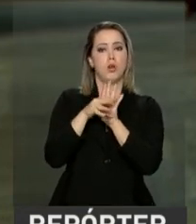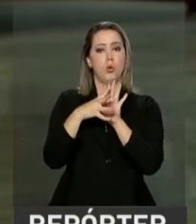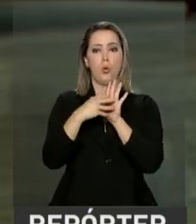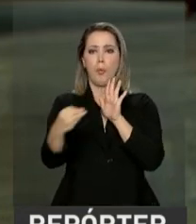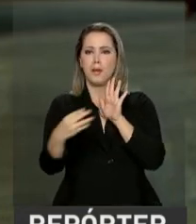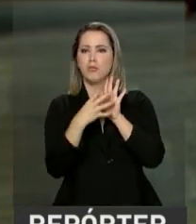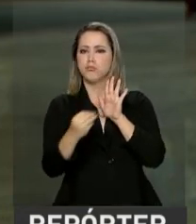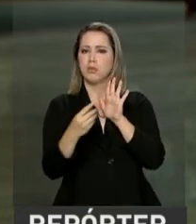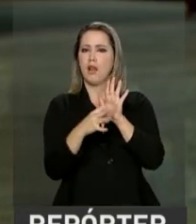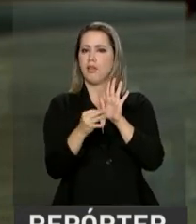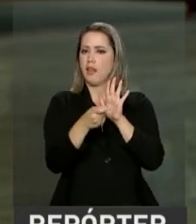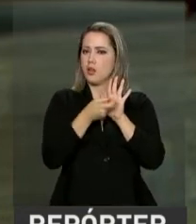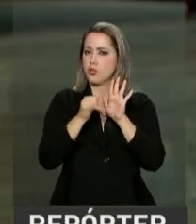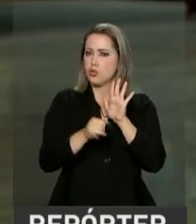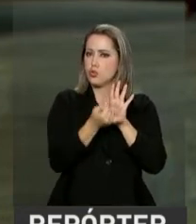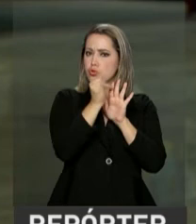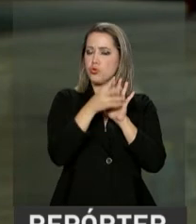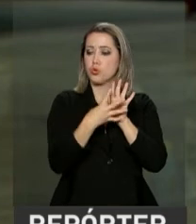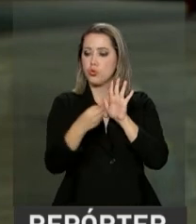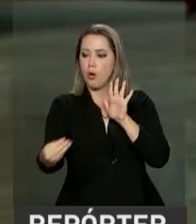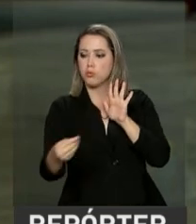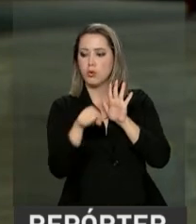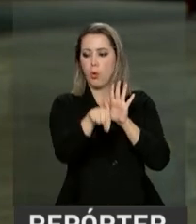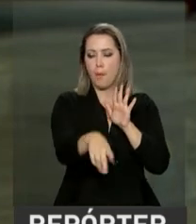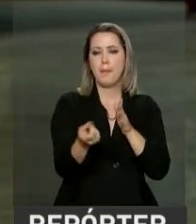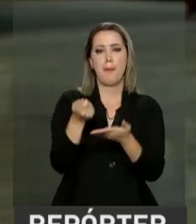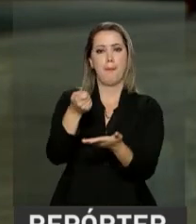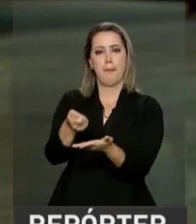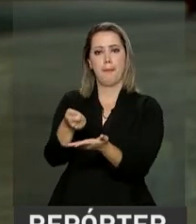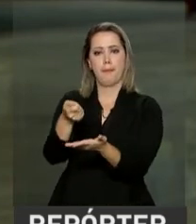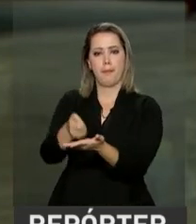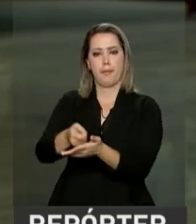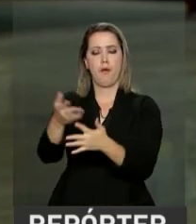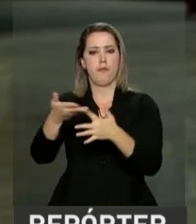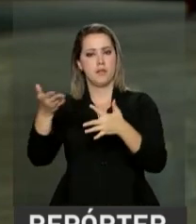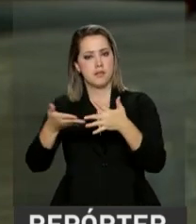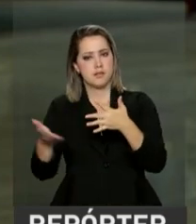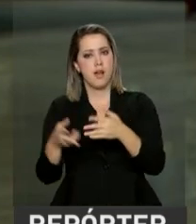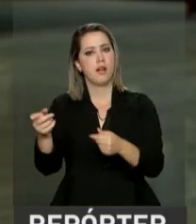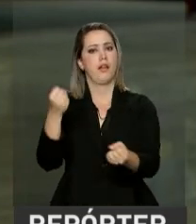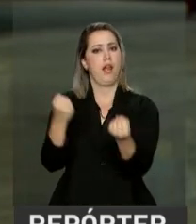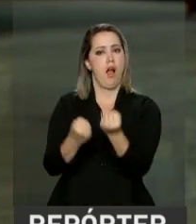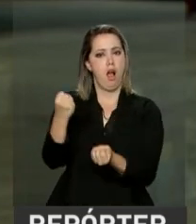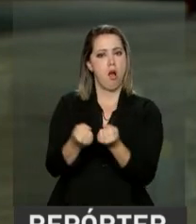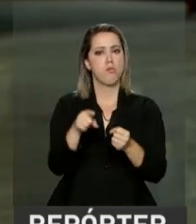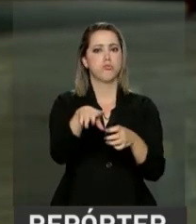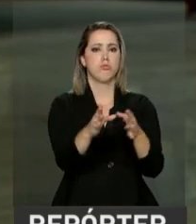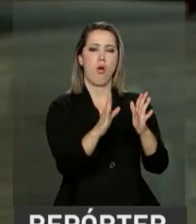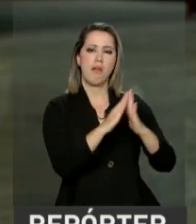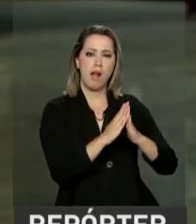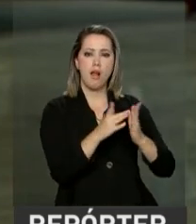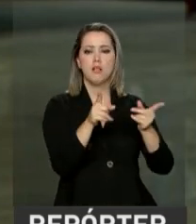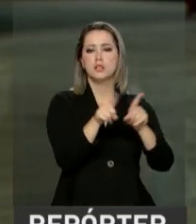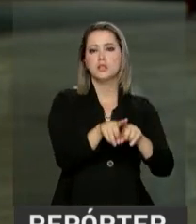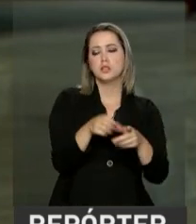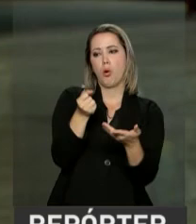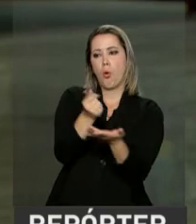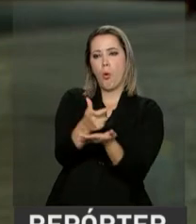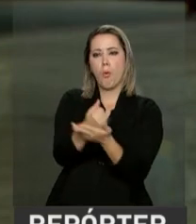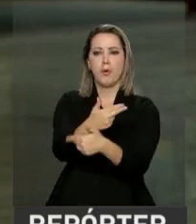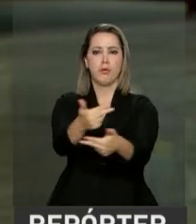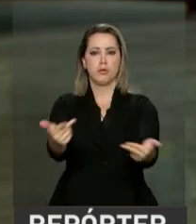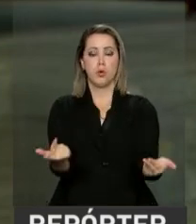Roberto, seja no financiamento de um carro ou imóvel, nas parcelas num crediário numa loja ou mesmo